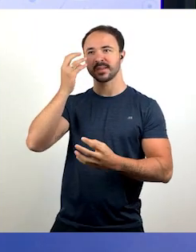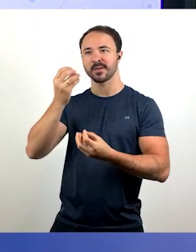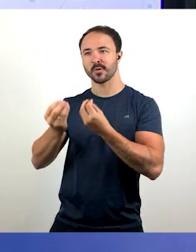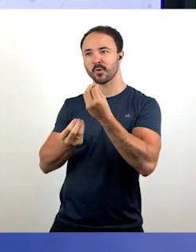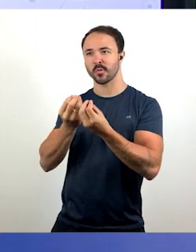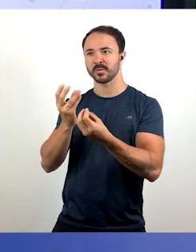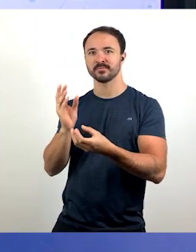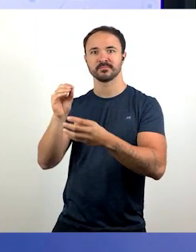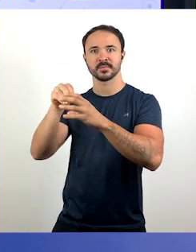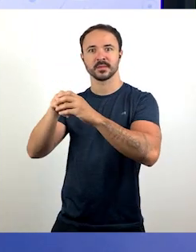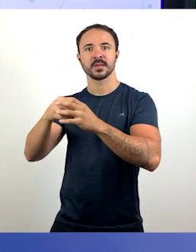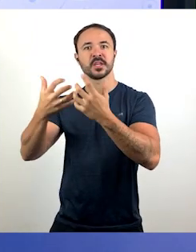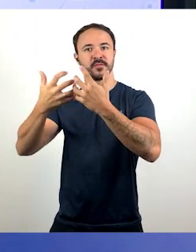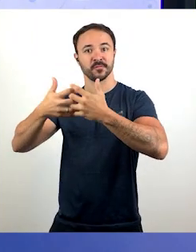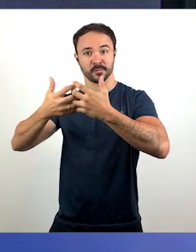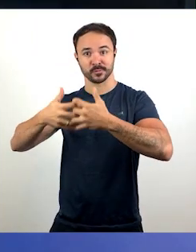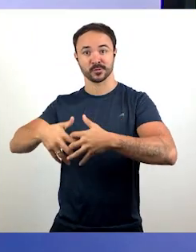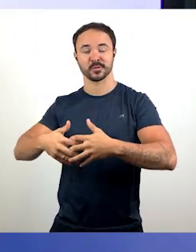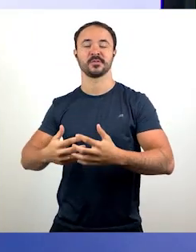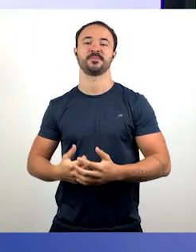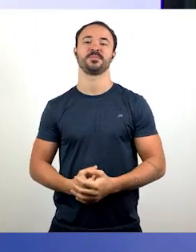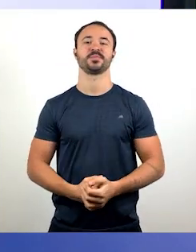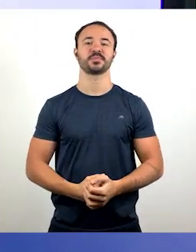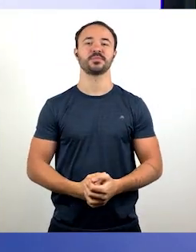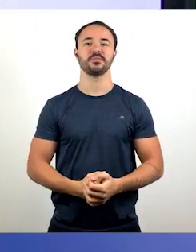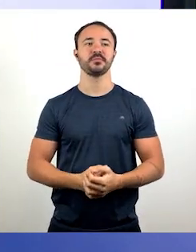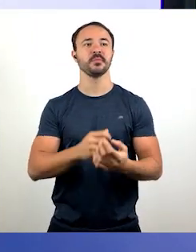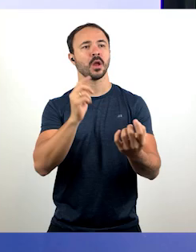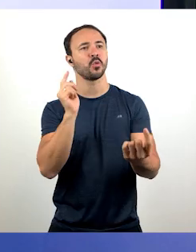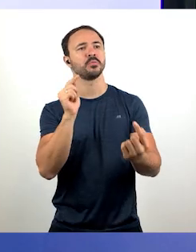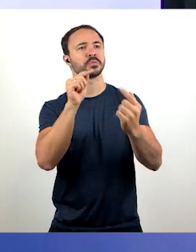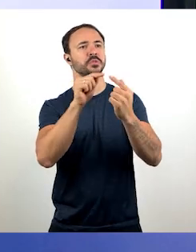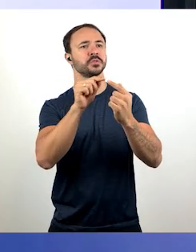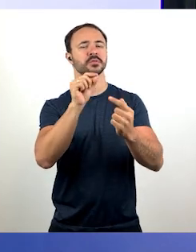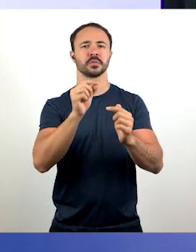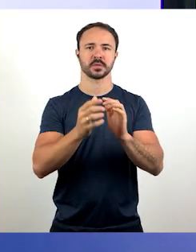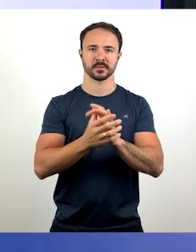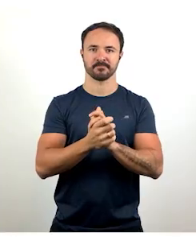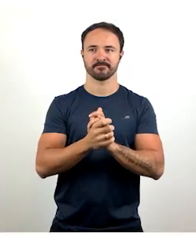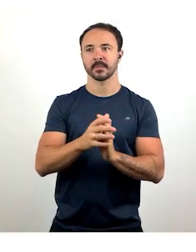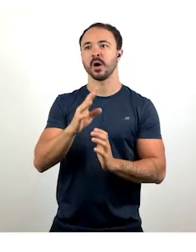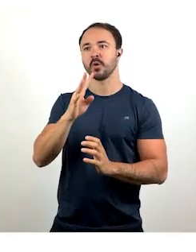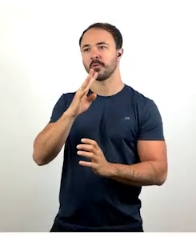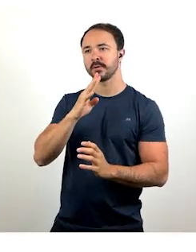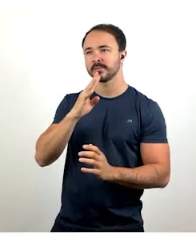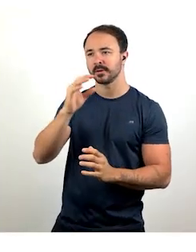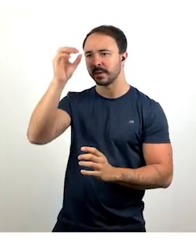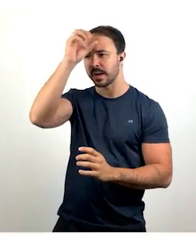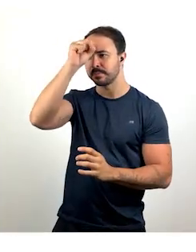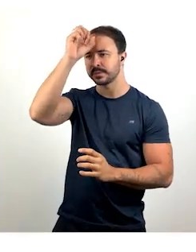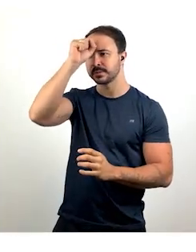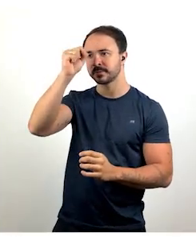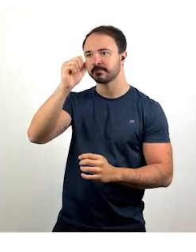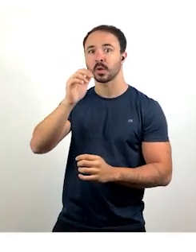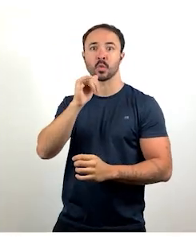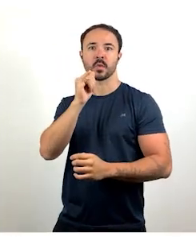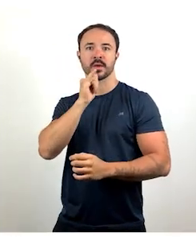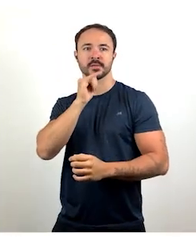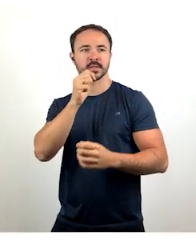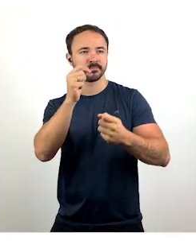da informação. Bom, o objetivo com isso é que nós conheçamos os modelos do